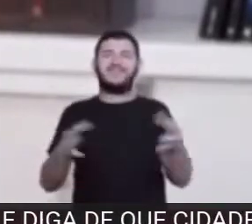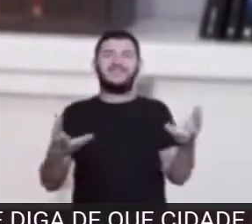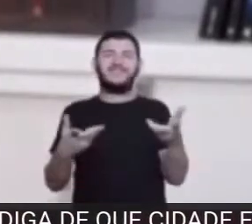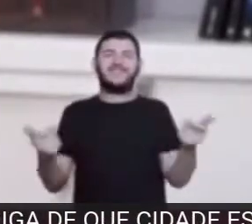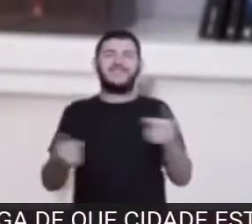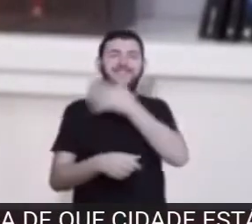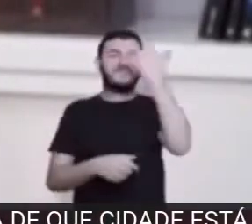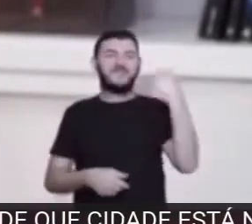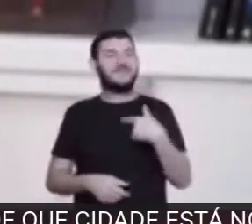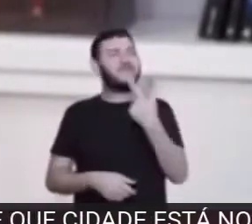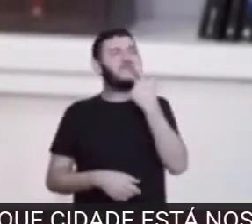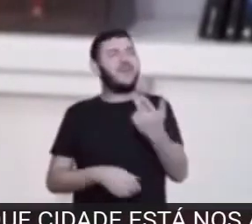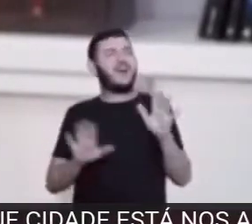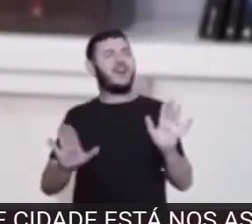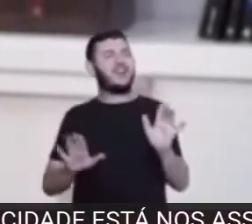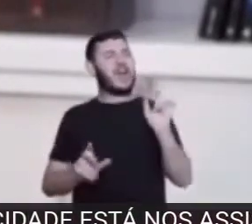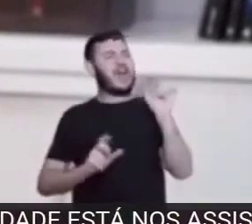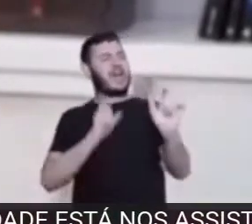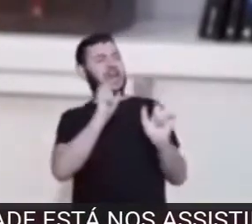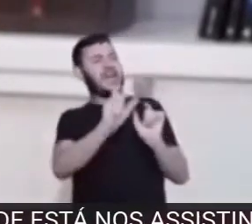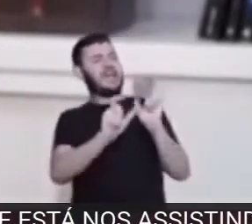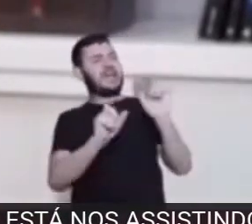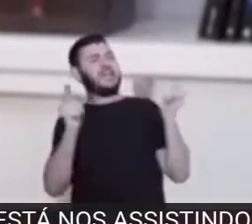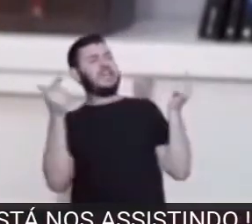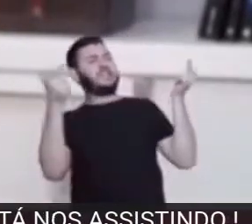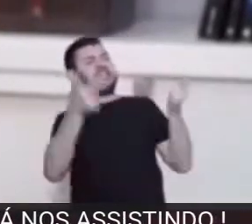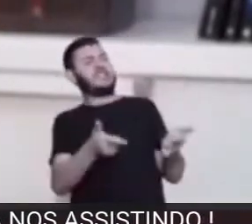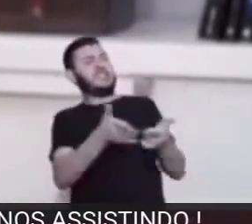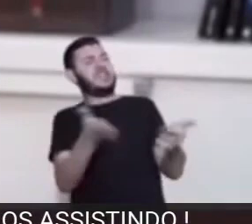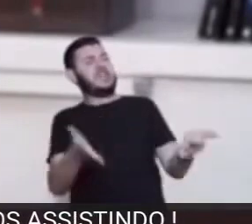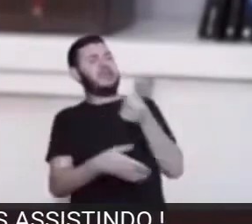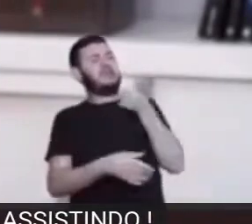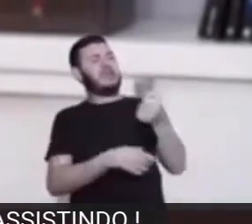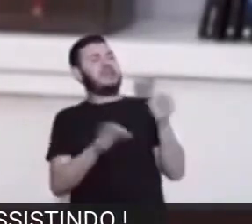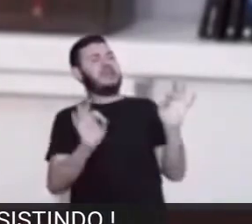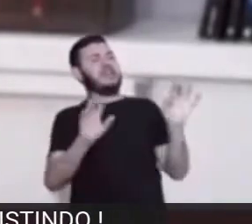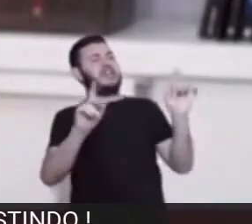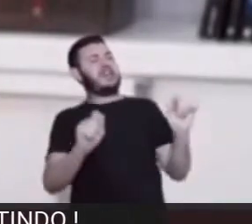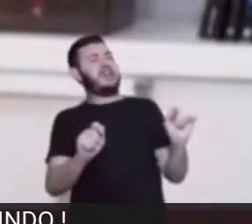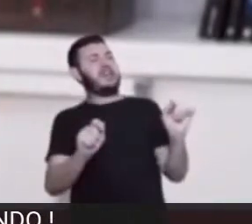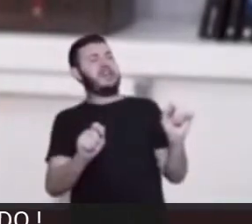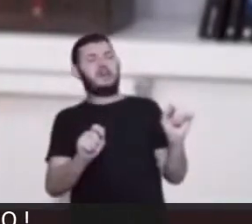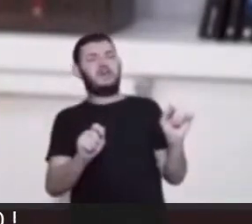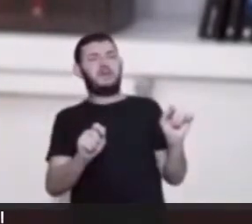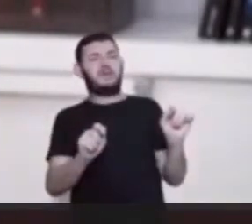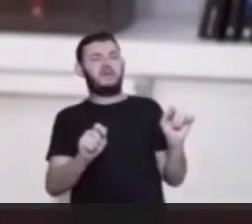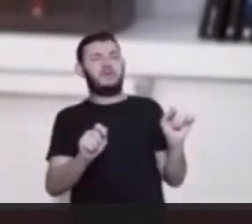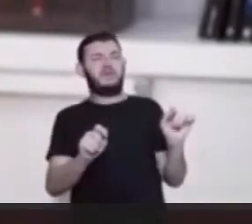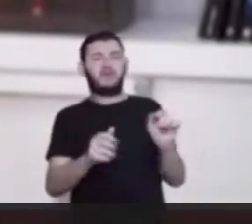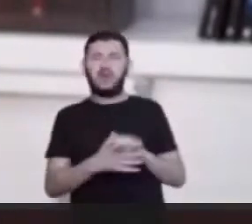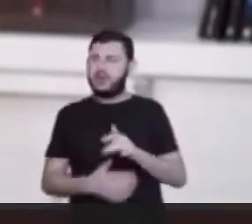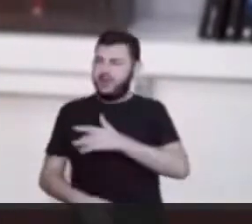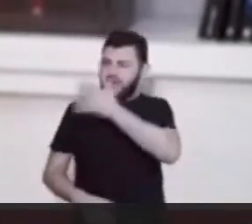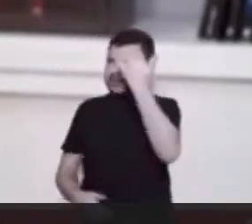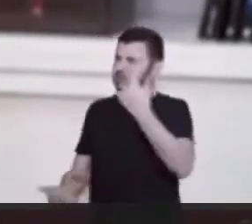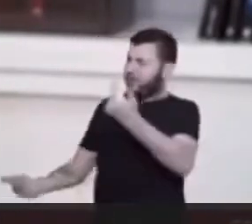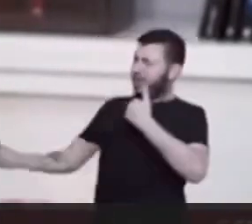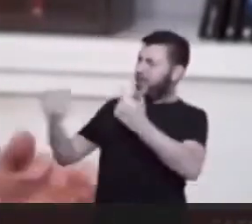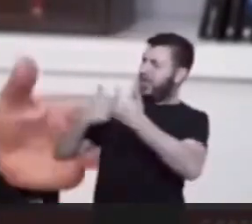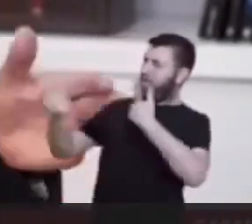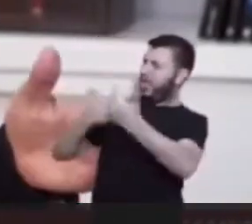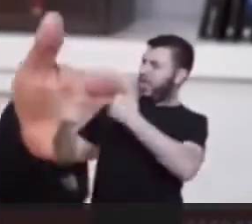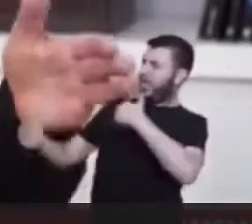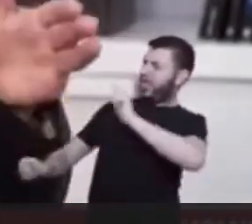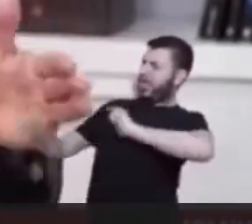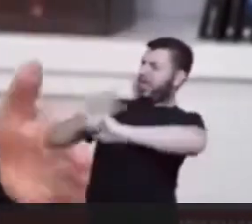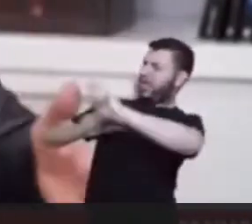não critica a imprensa, Lula. Quer dizer, os caras estão me chamando de ladrão, falam, não critica a imprensa, Lula. Nós temos que